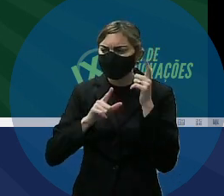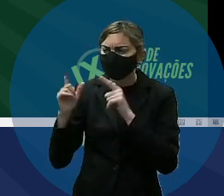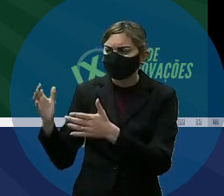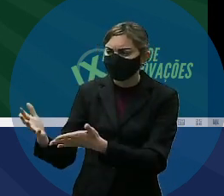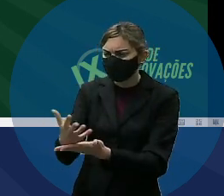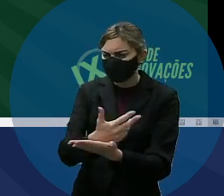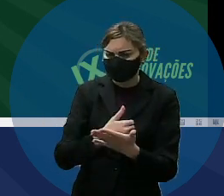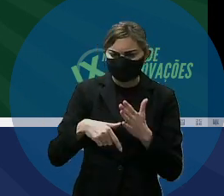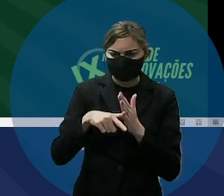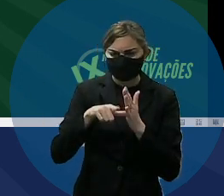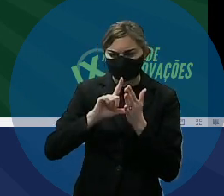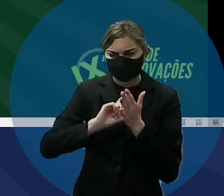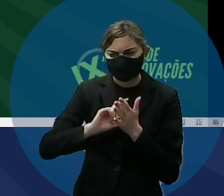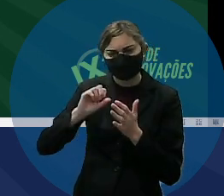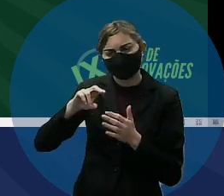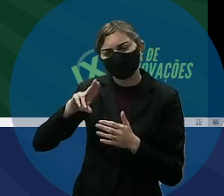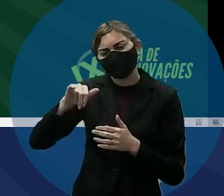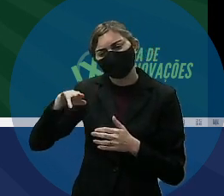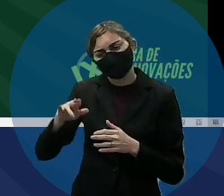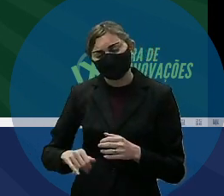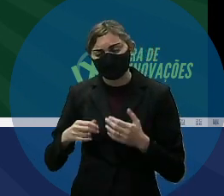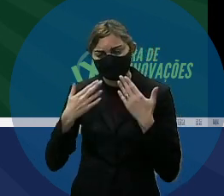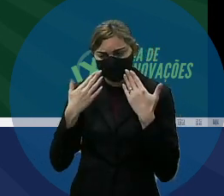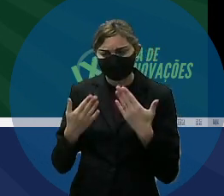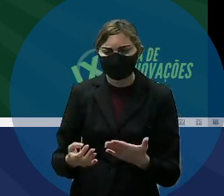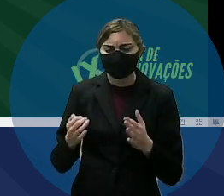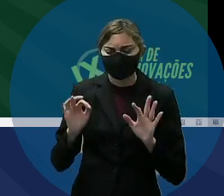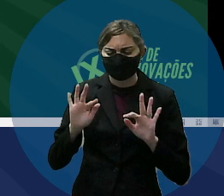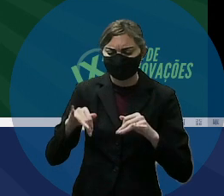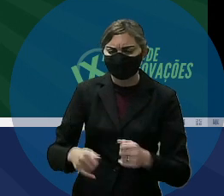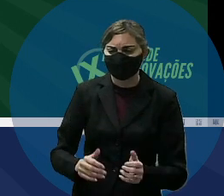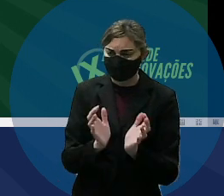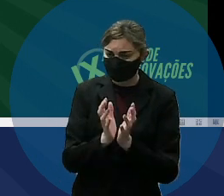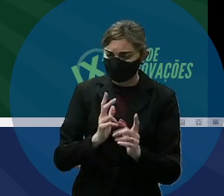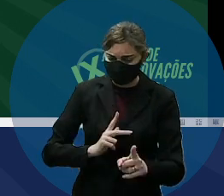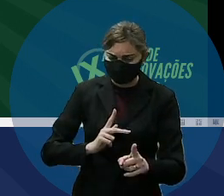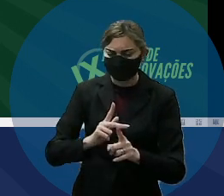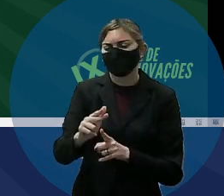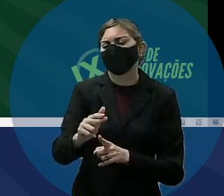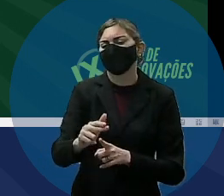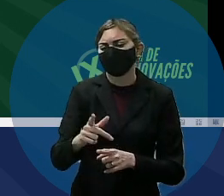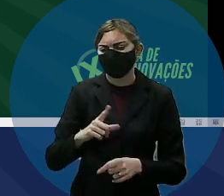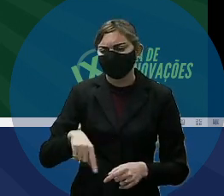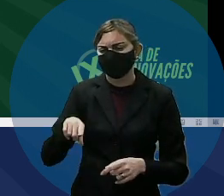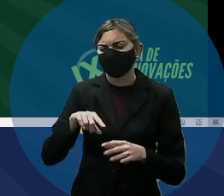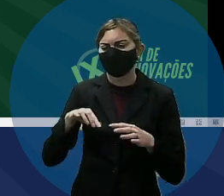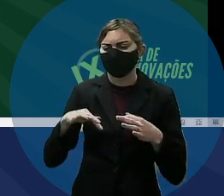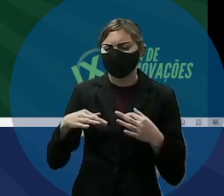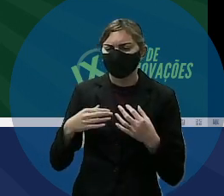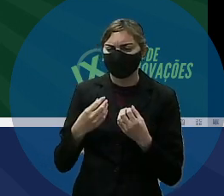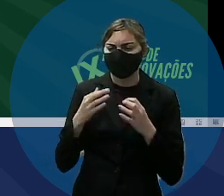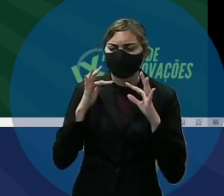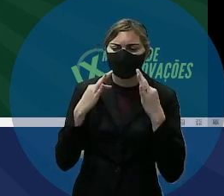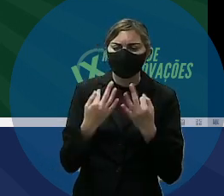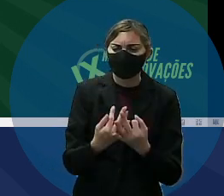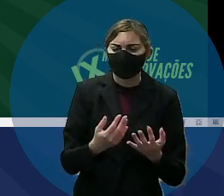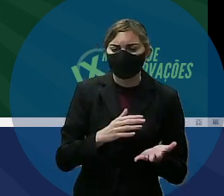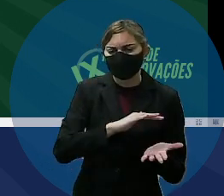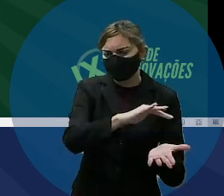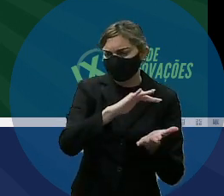da culminância, no final, a equipe vencedora determina famílias carentes para receber as cestas